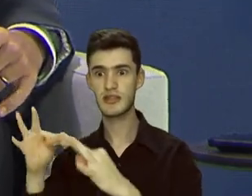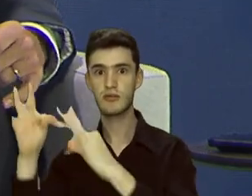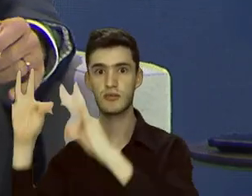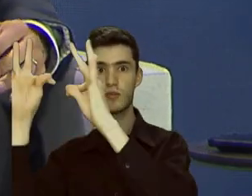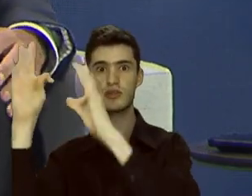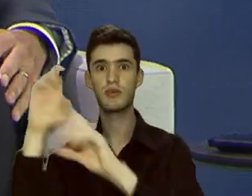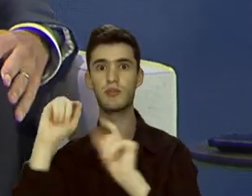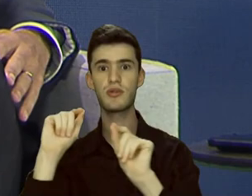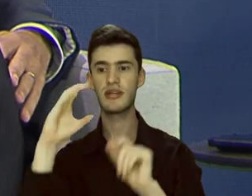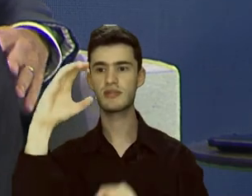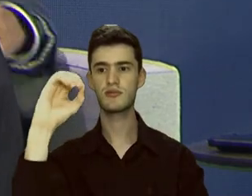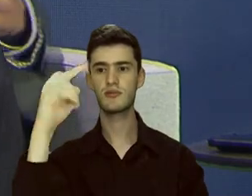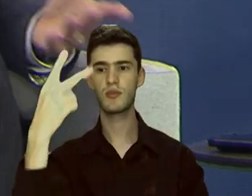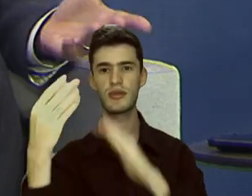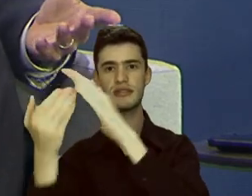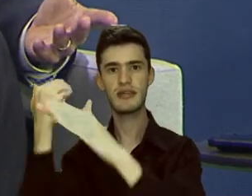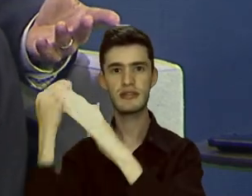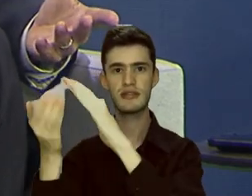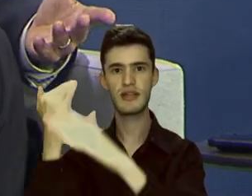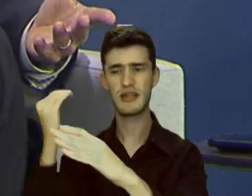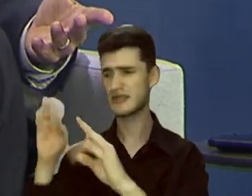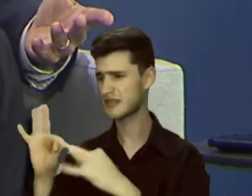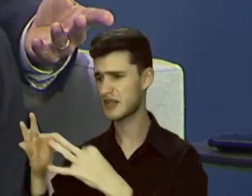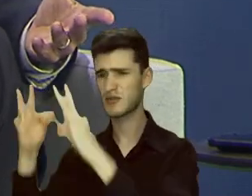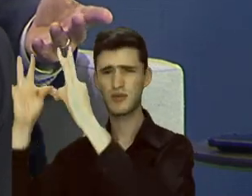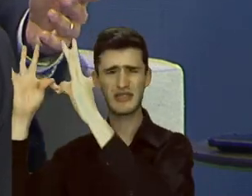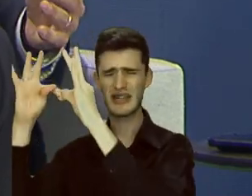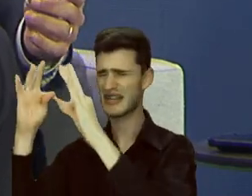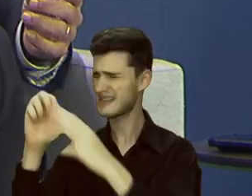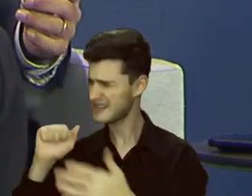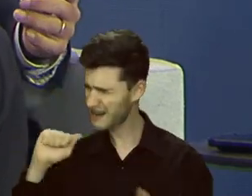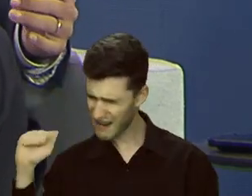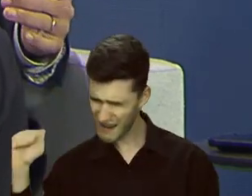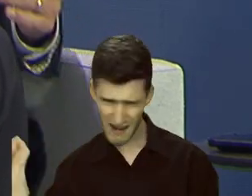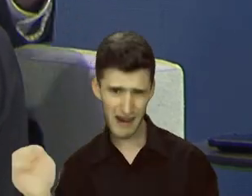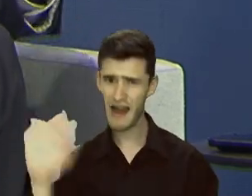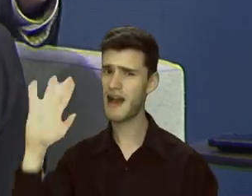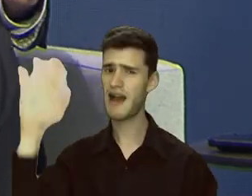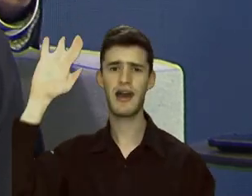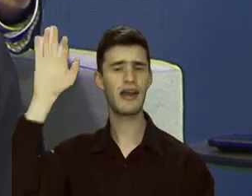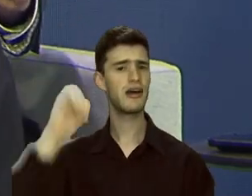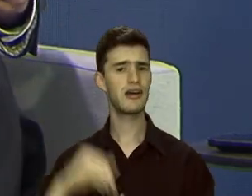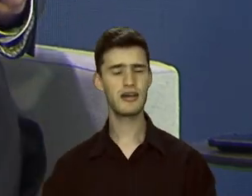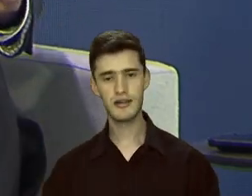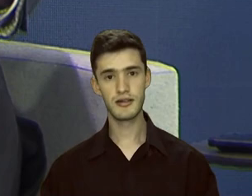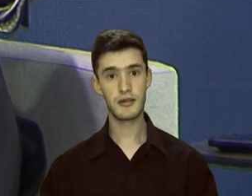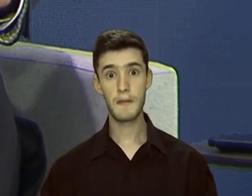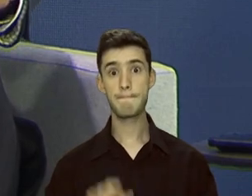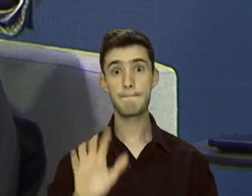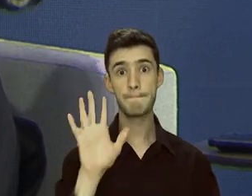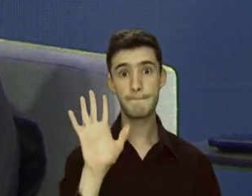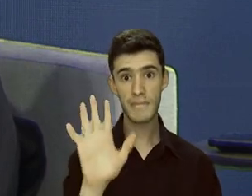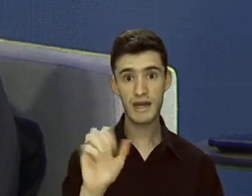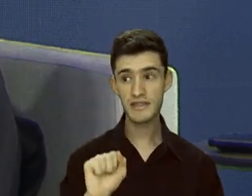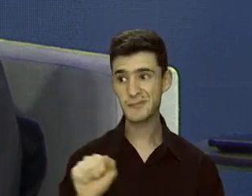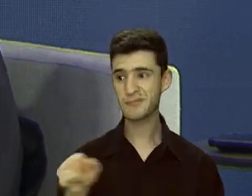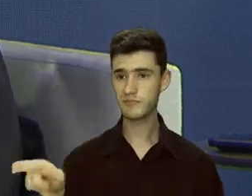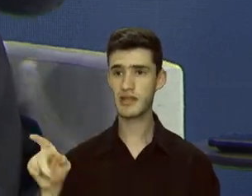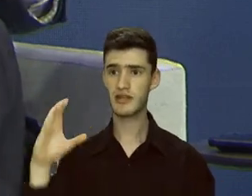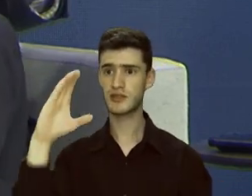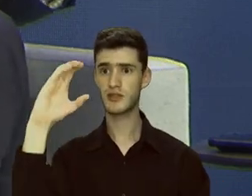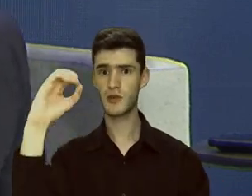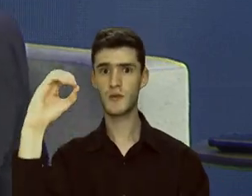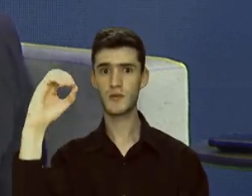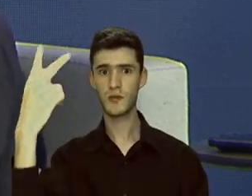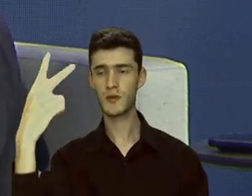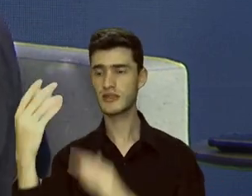altamente caras não fecha a conta de jeito nenhum Mas elas são comprovadamente eficiente consegue provar